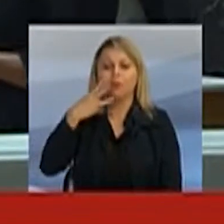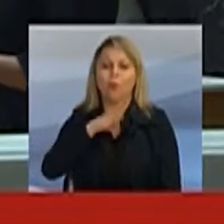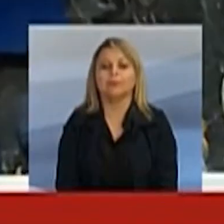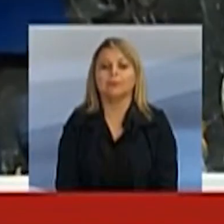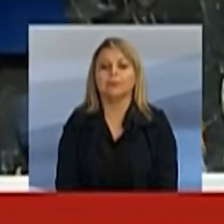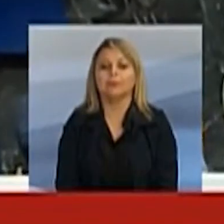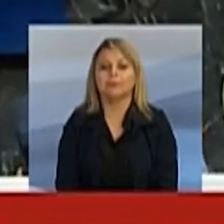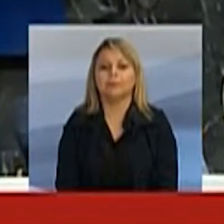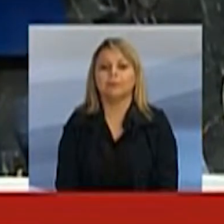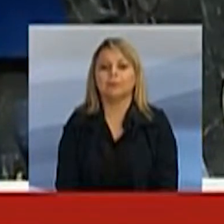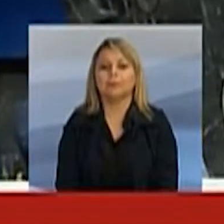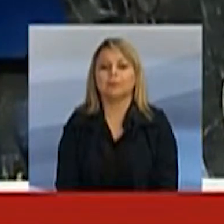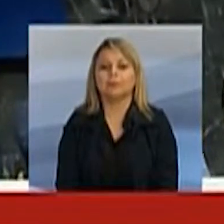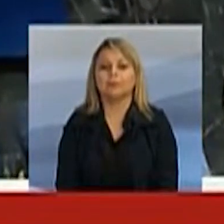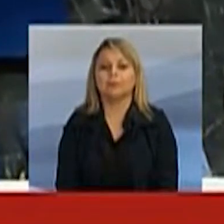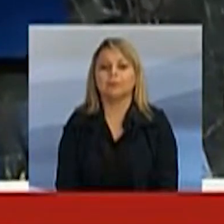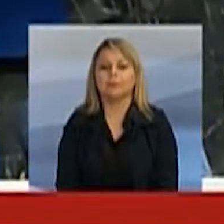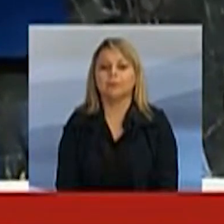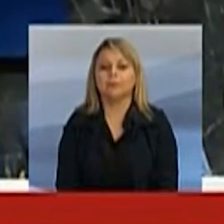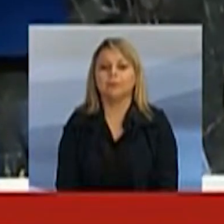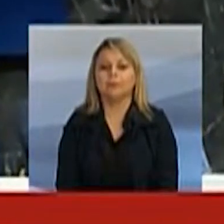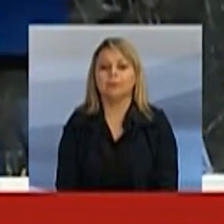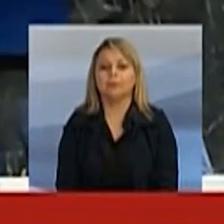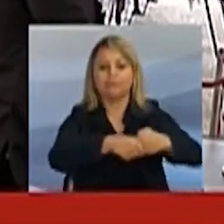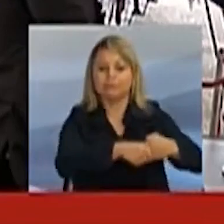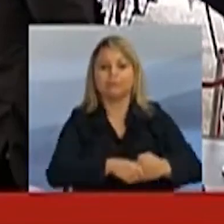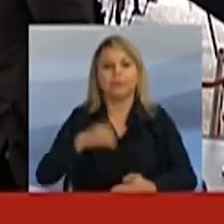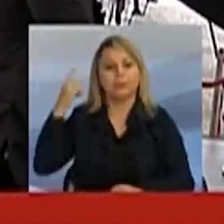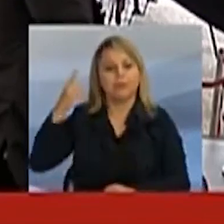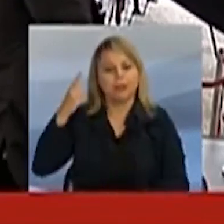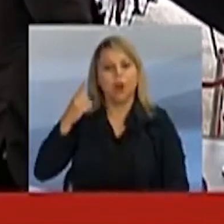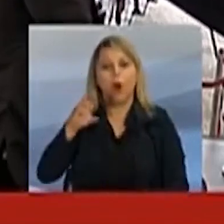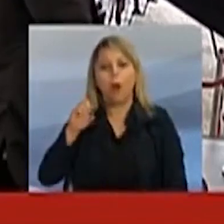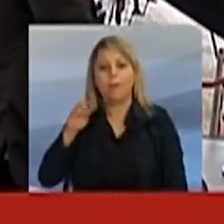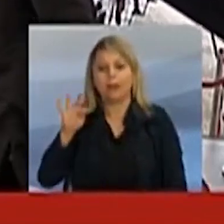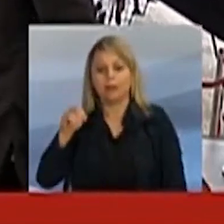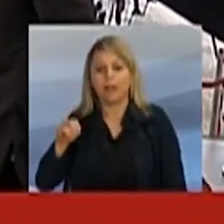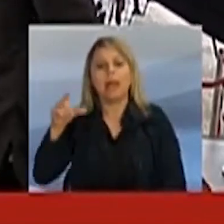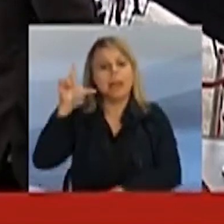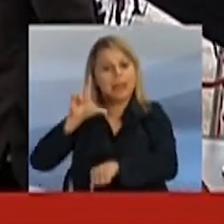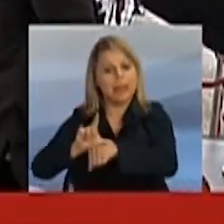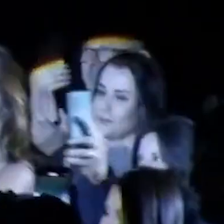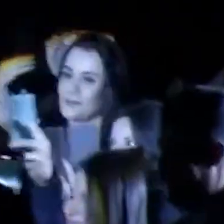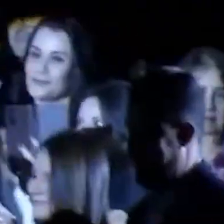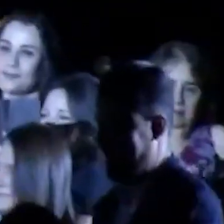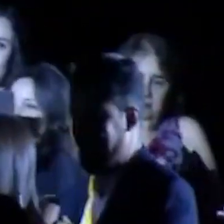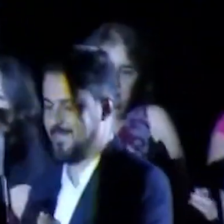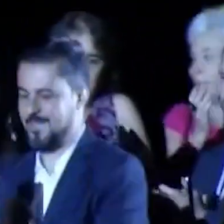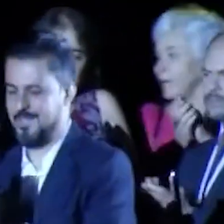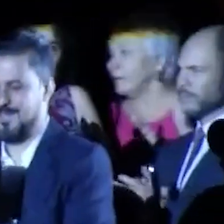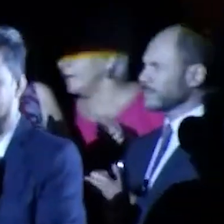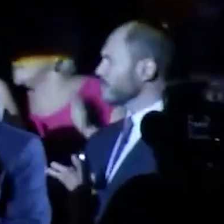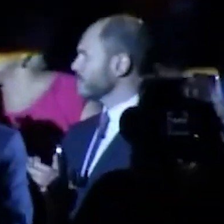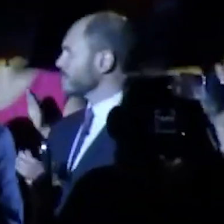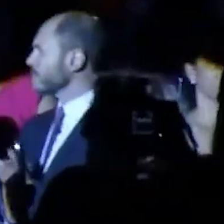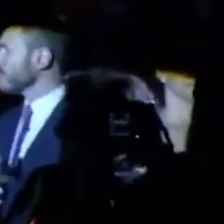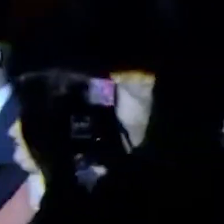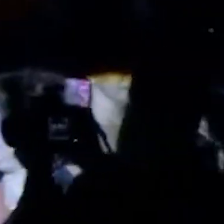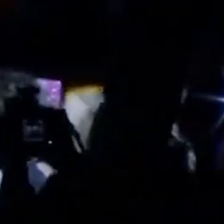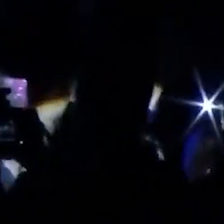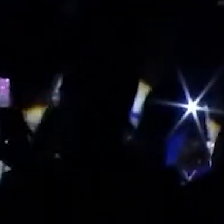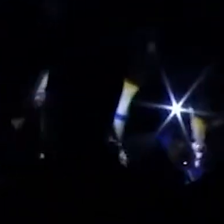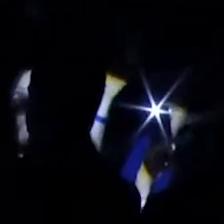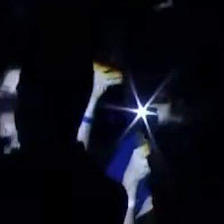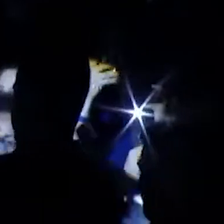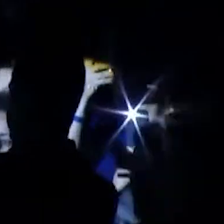deputados no espaço democrático José Aparecido de Oliveira entre outras autoridades em seguida ocorreu a cerimônia